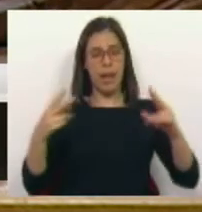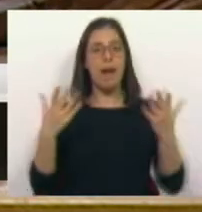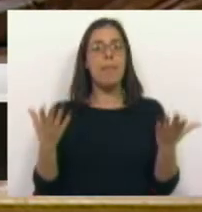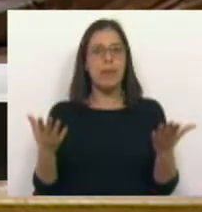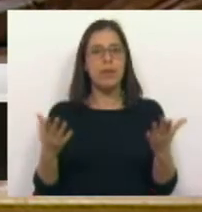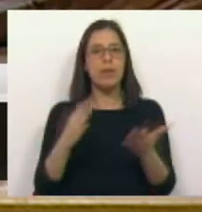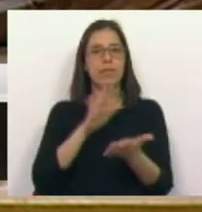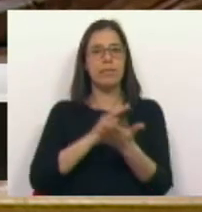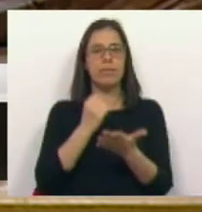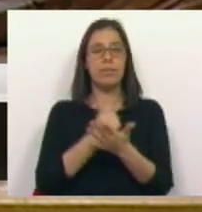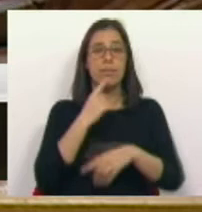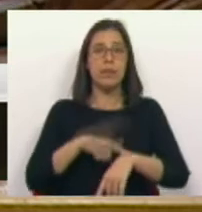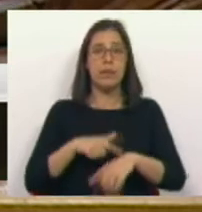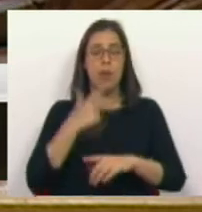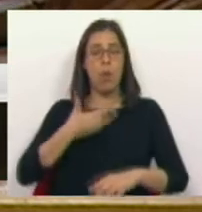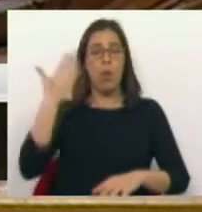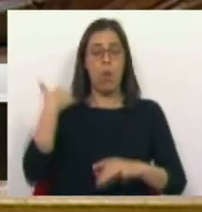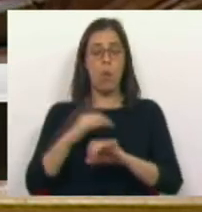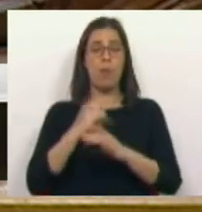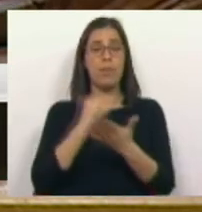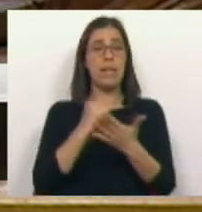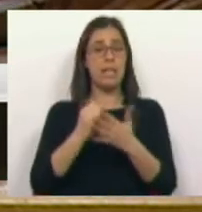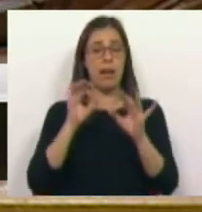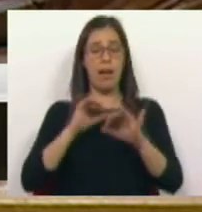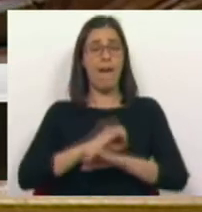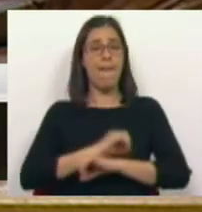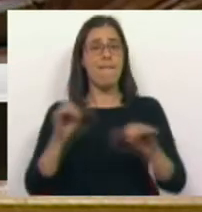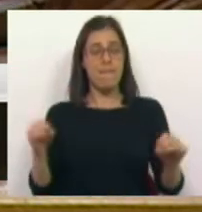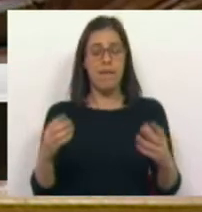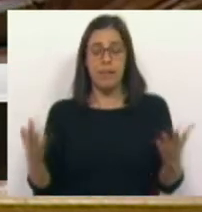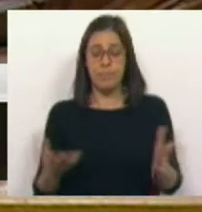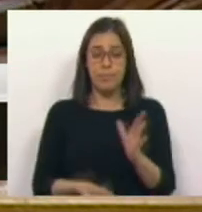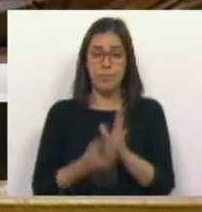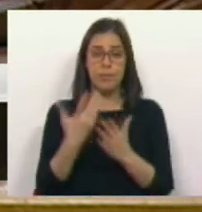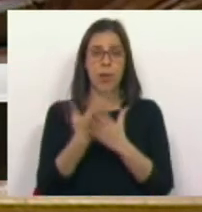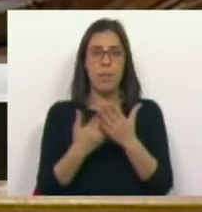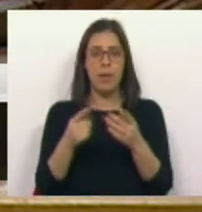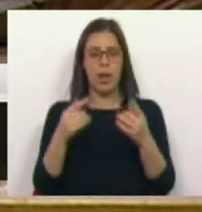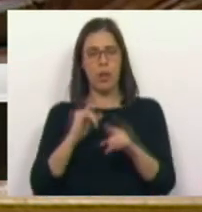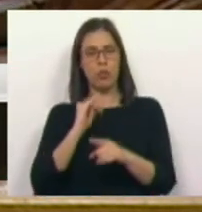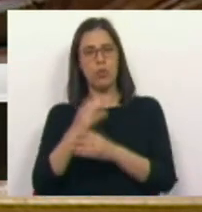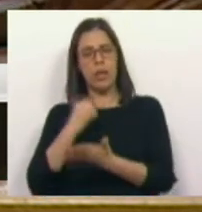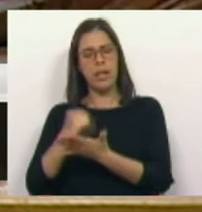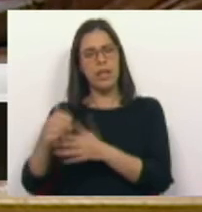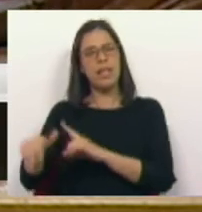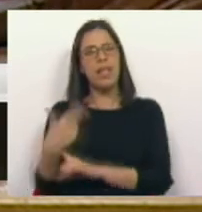deixaram de emitir licenças há muito tempo. Vou já terminar, Sr. Presidente. Tendo-se criado um mercado paralelo de